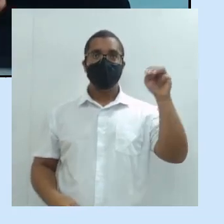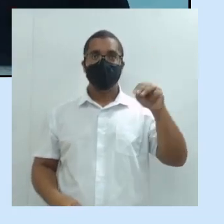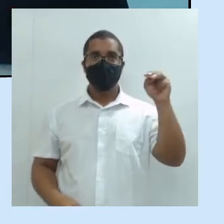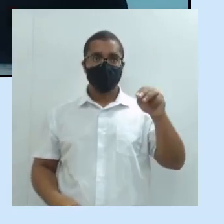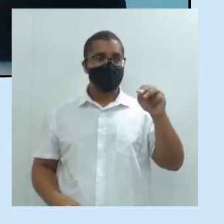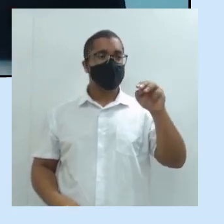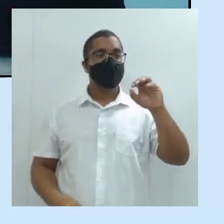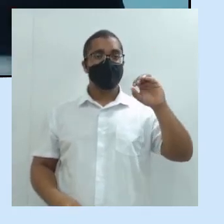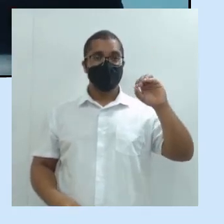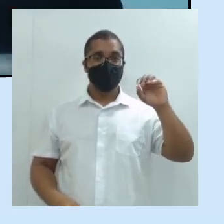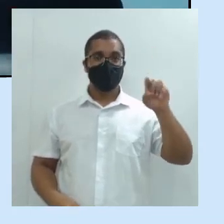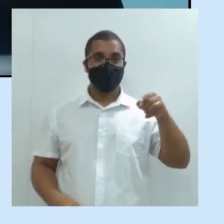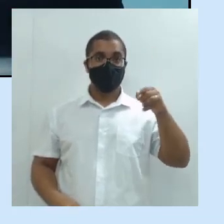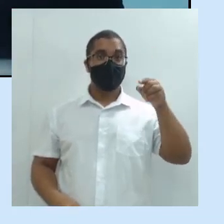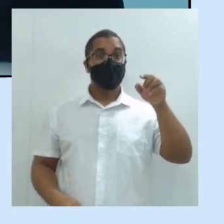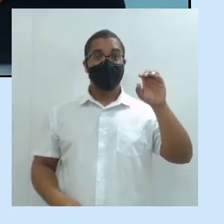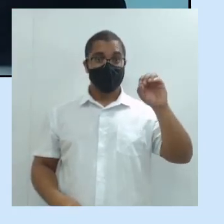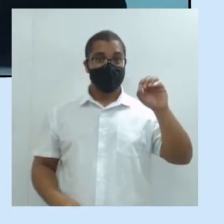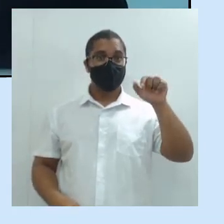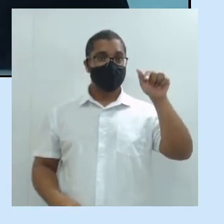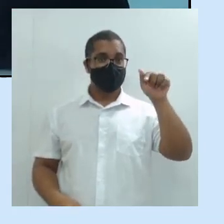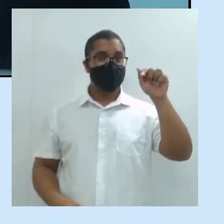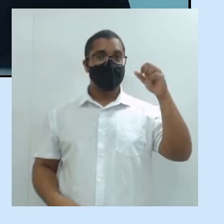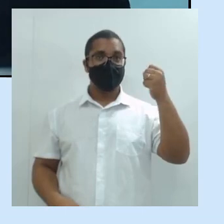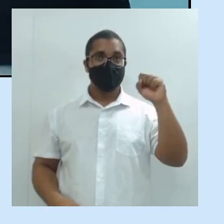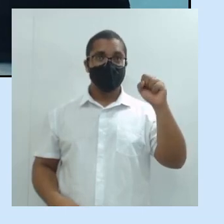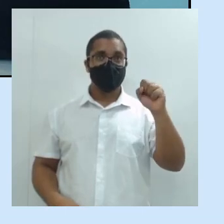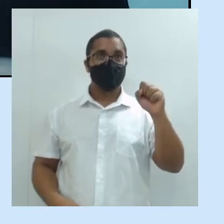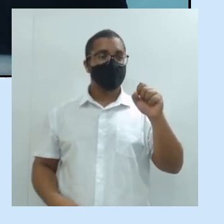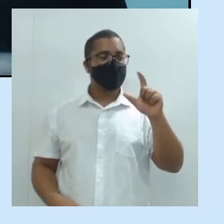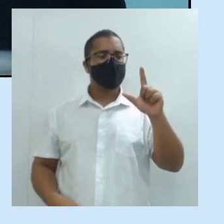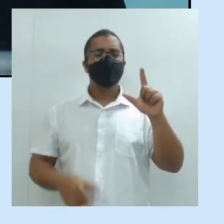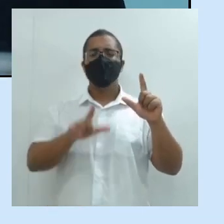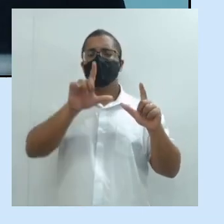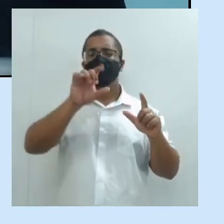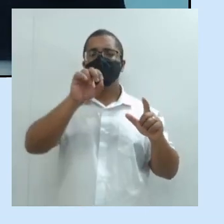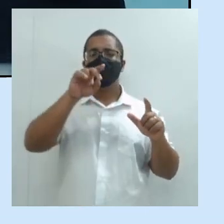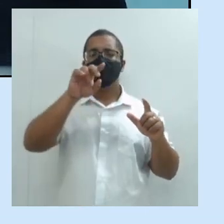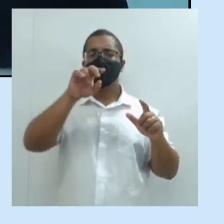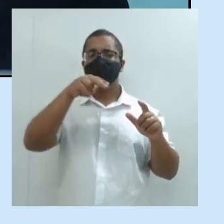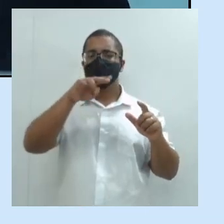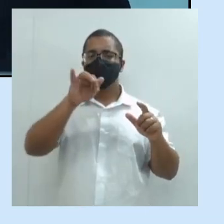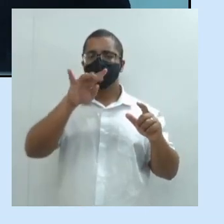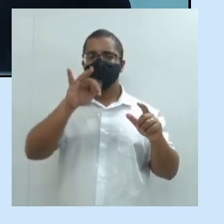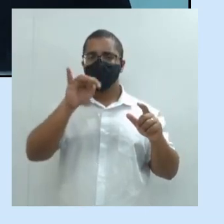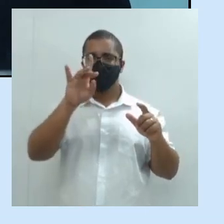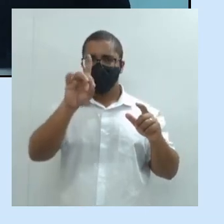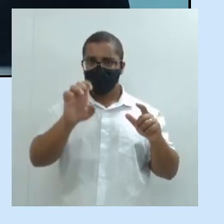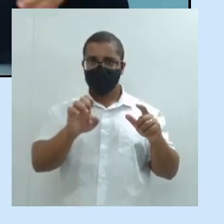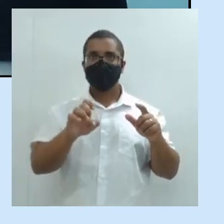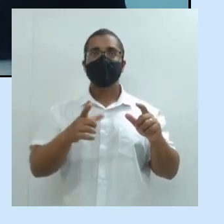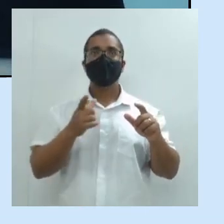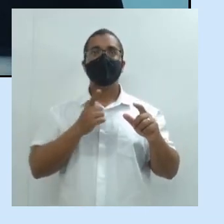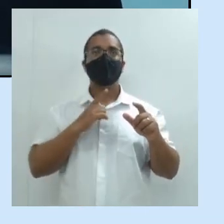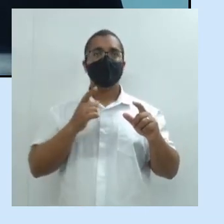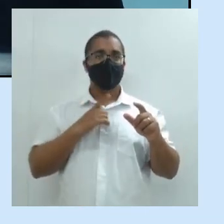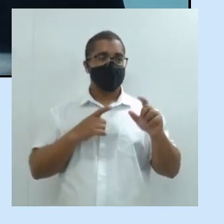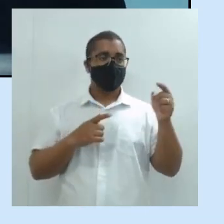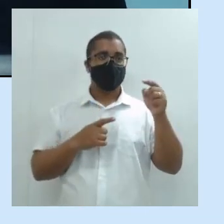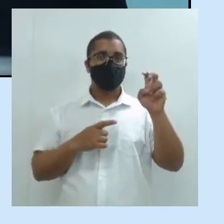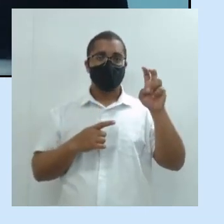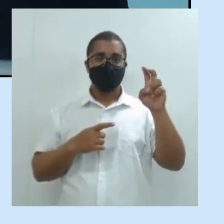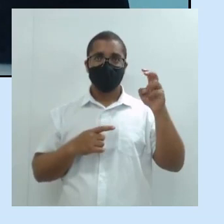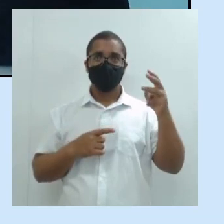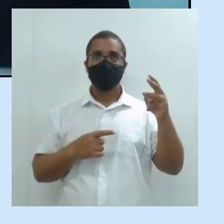segundos. E na longitude a gente está menos 53 graus, 23 minutos e 50 segundos. Essas são as referências